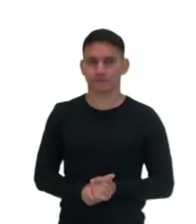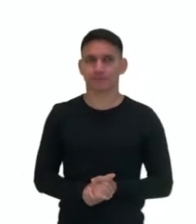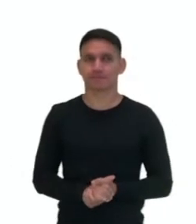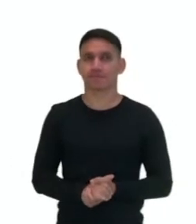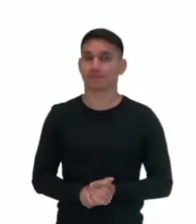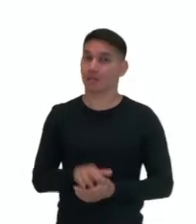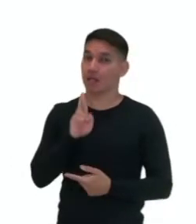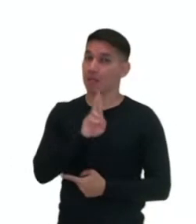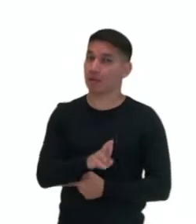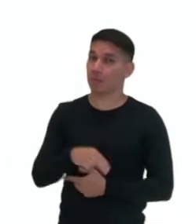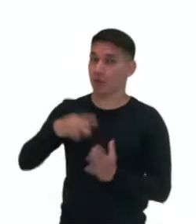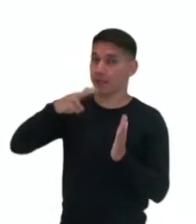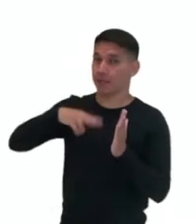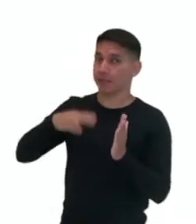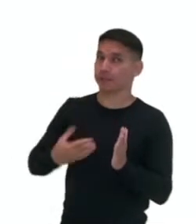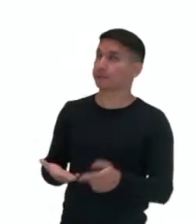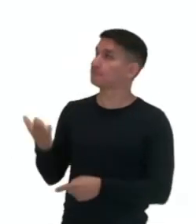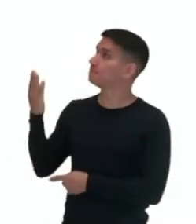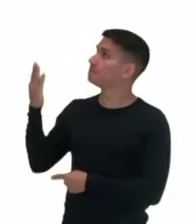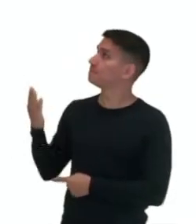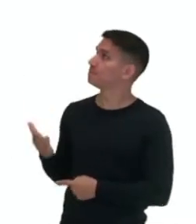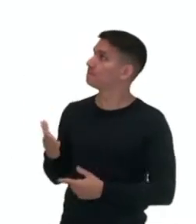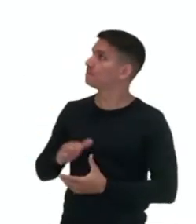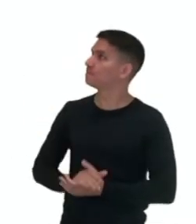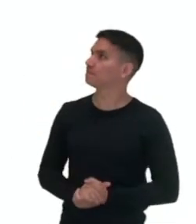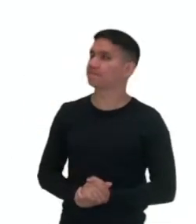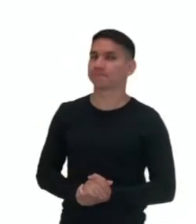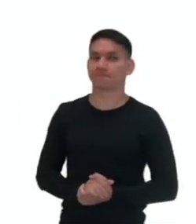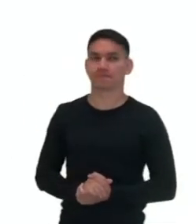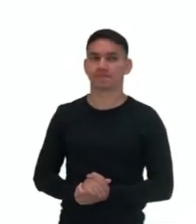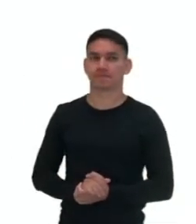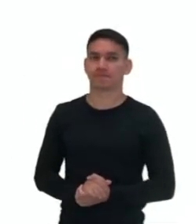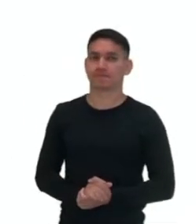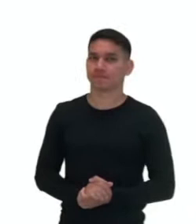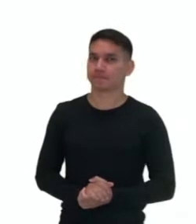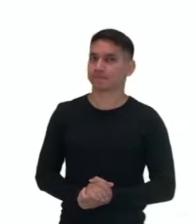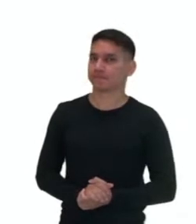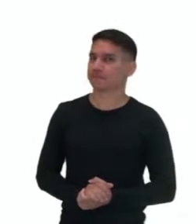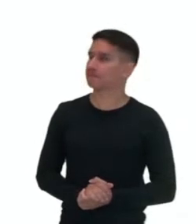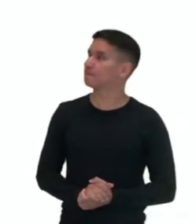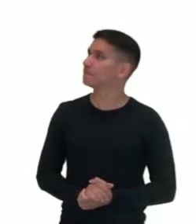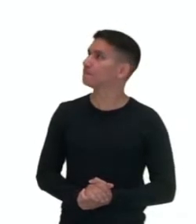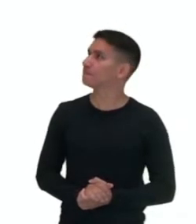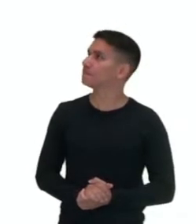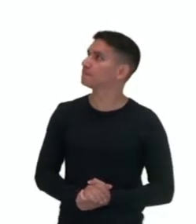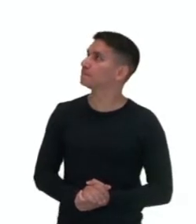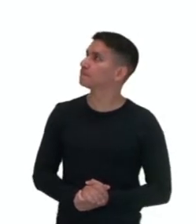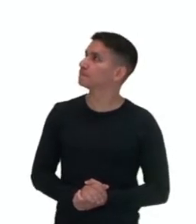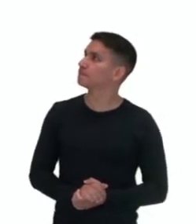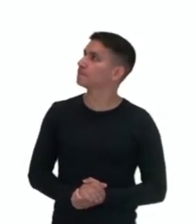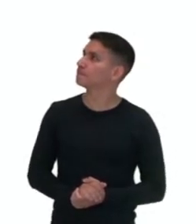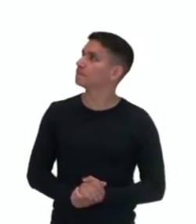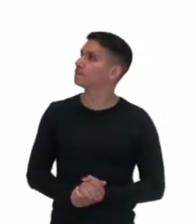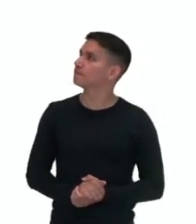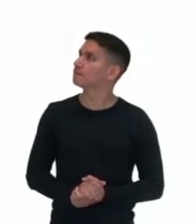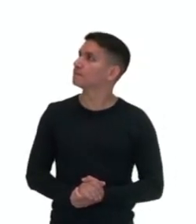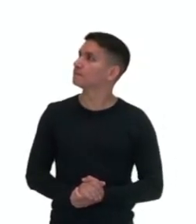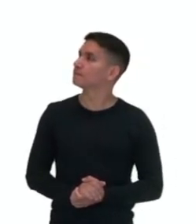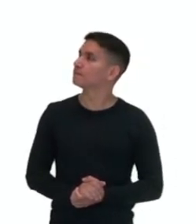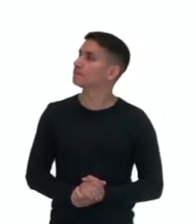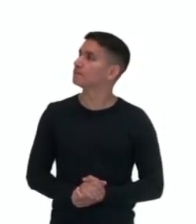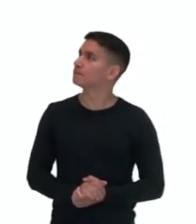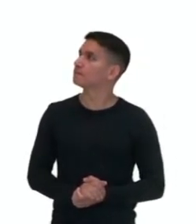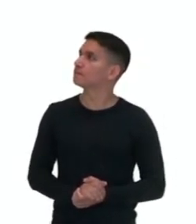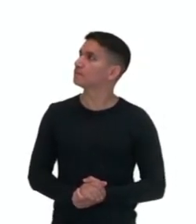Eu gosto de como você formulou a frase, porque quando as pessoas pensam sobre a questão do plástico, elas se lembram da